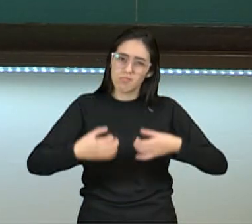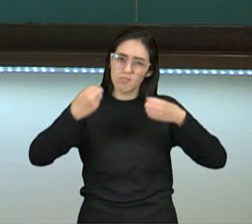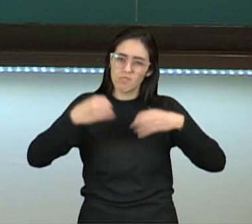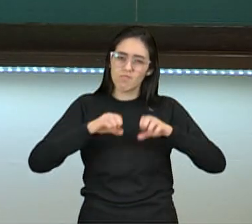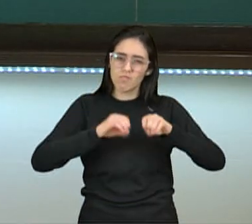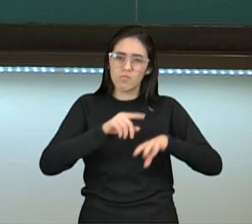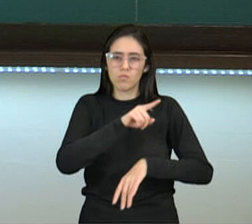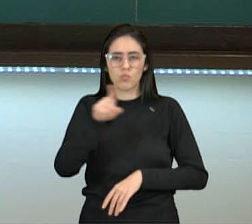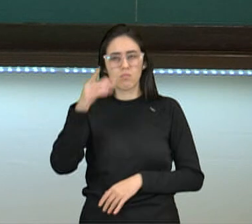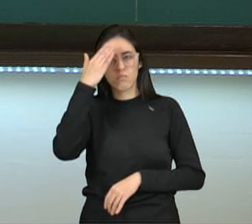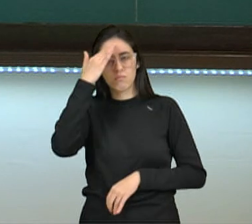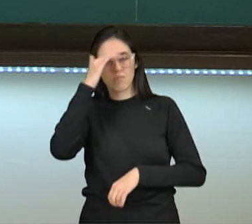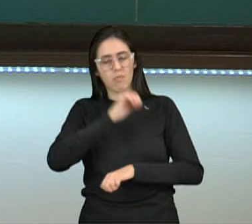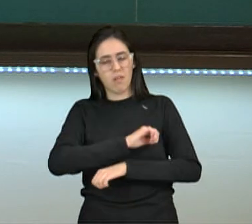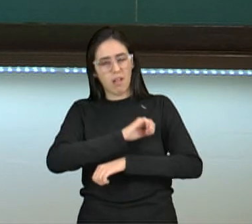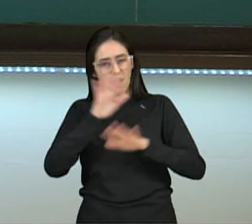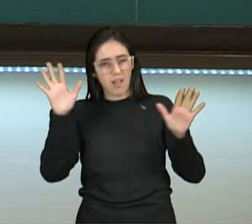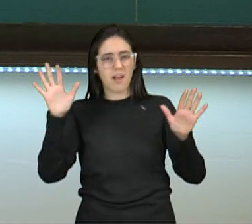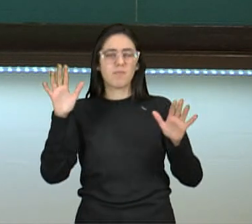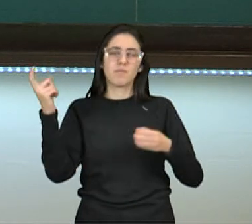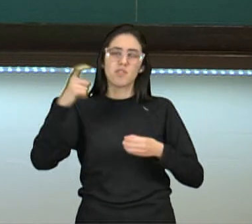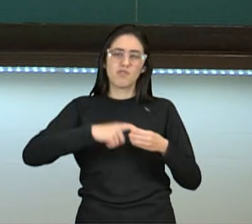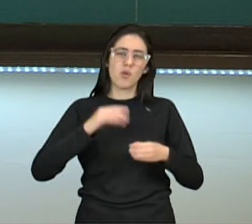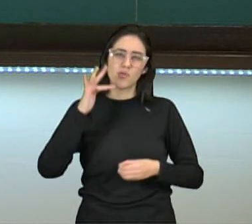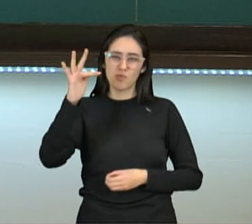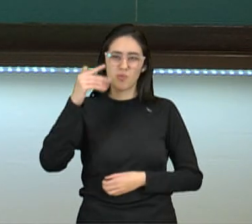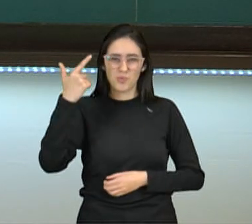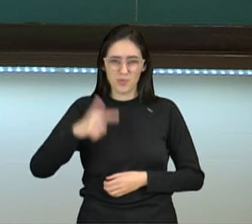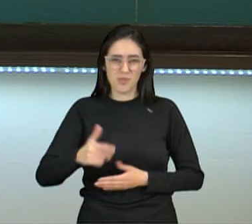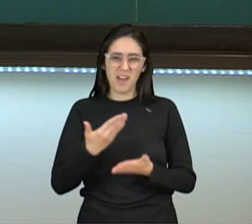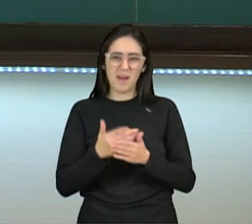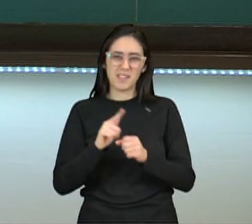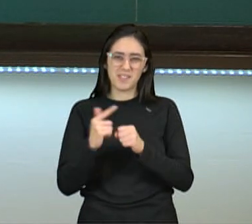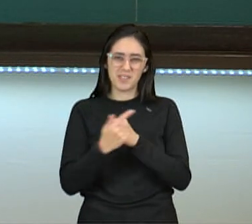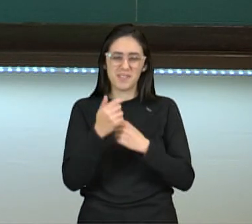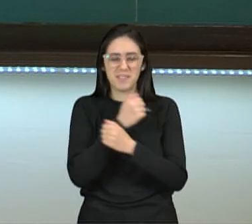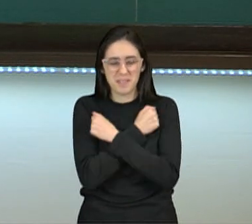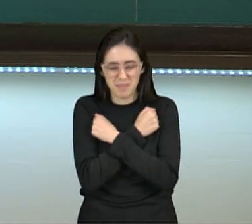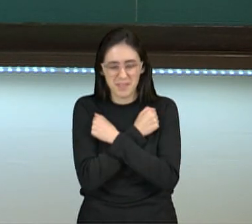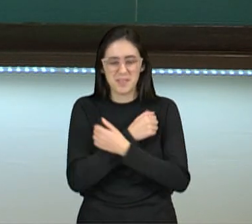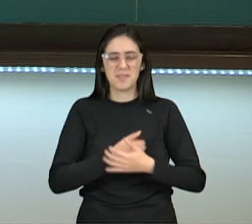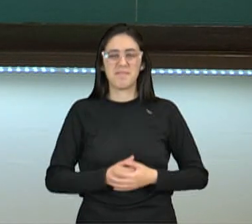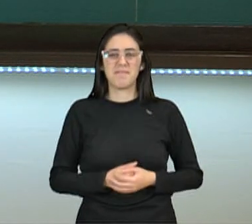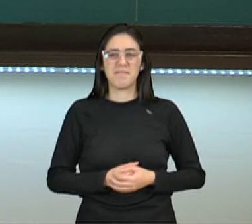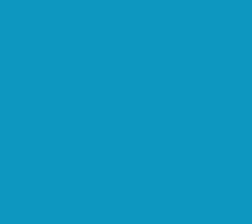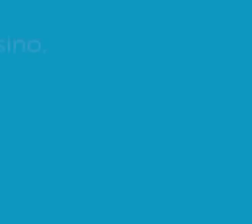vocês tenham entendido um pouco mais a respeito. Voltamos numa próxima aula com mais geografia. Um abraço a todos.